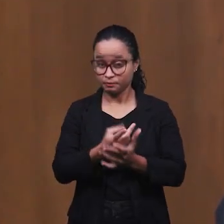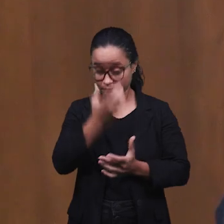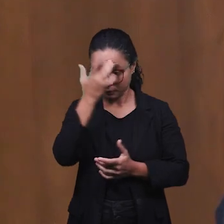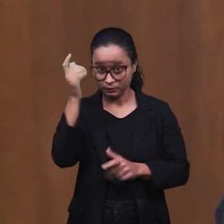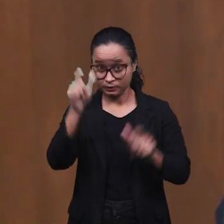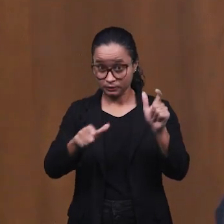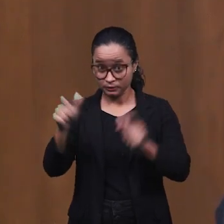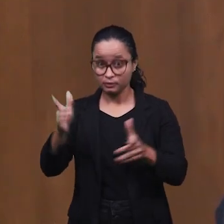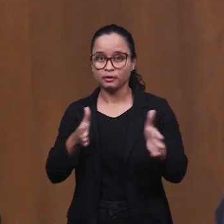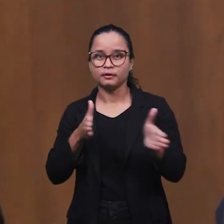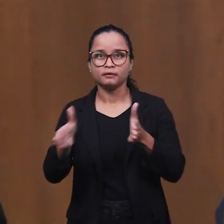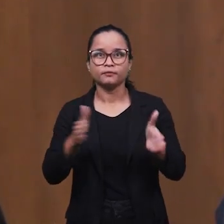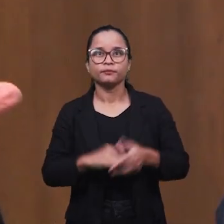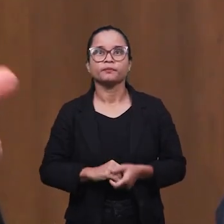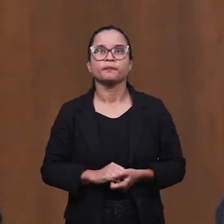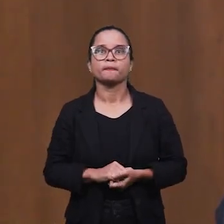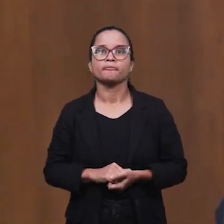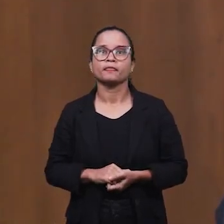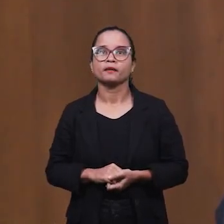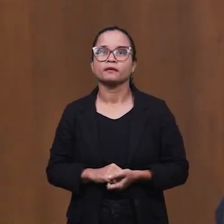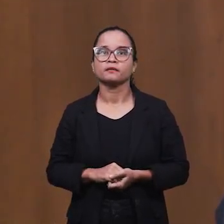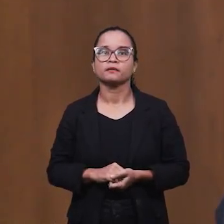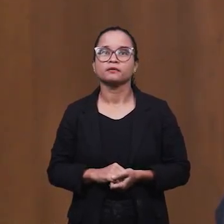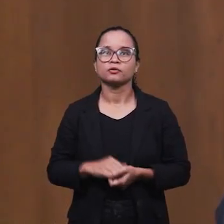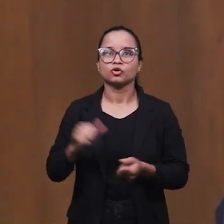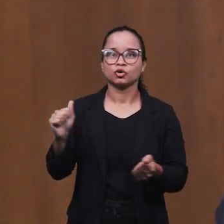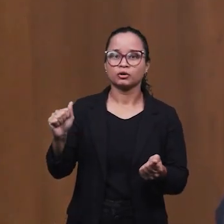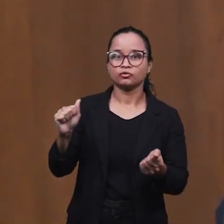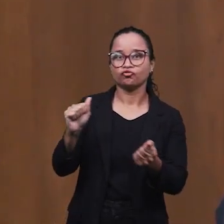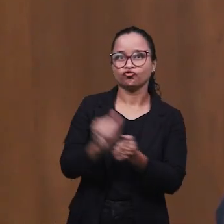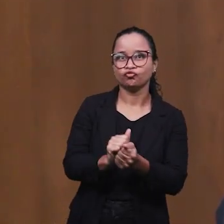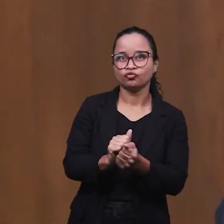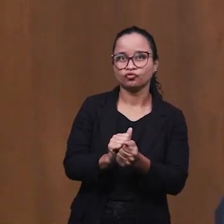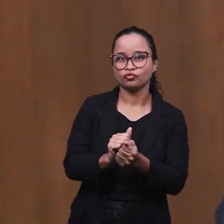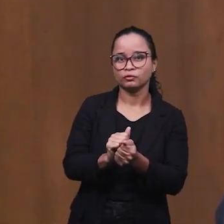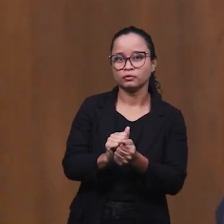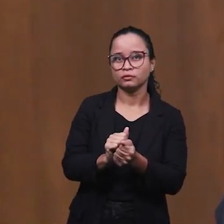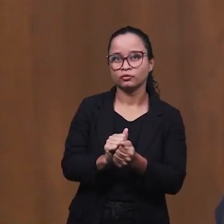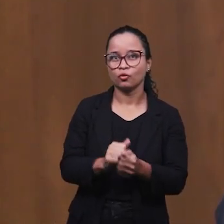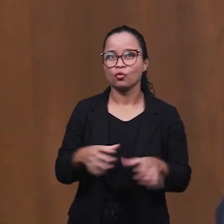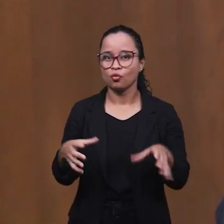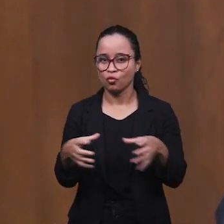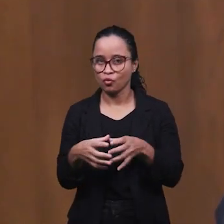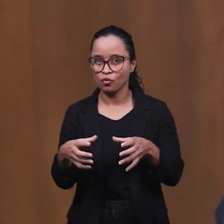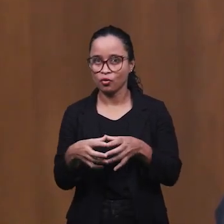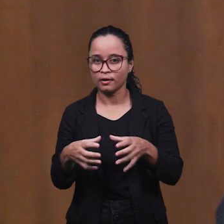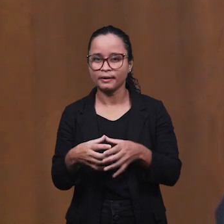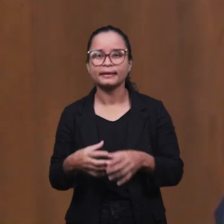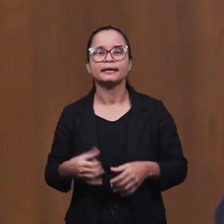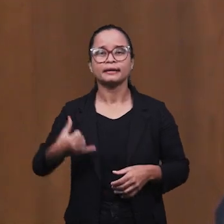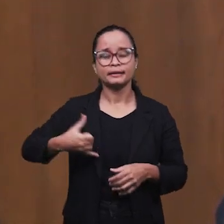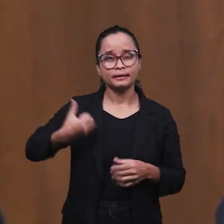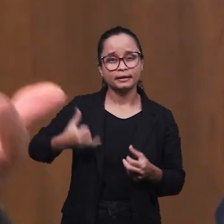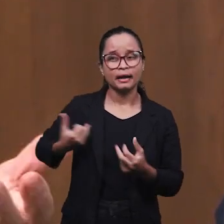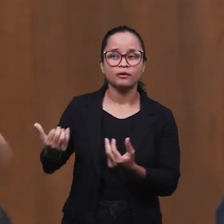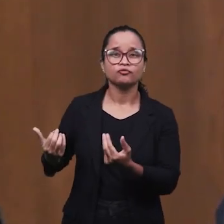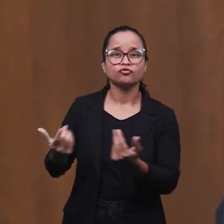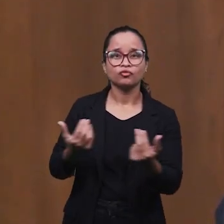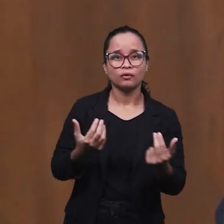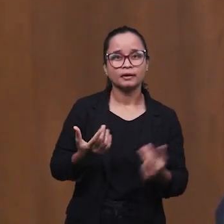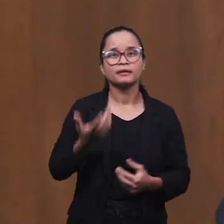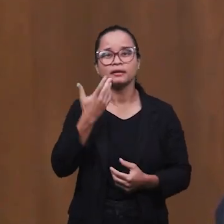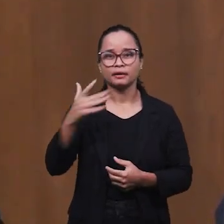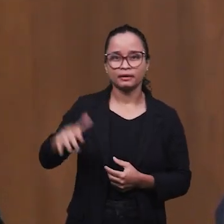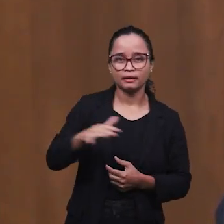que tem acessibilidade, colocar ao lado grupos da mesma idade, vamos dizer assim, se for criança, se